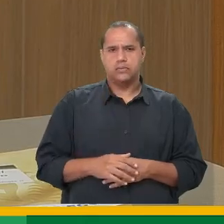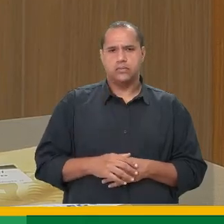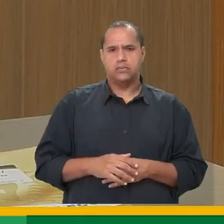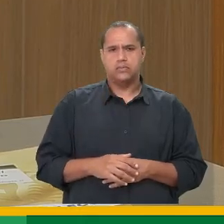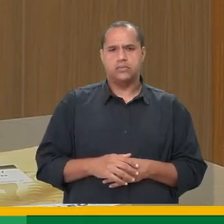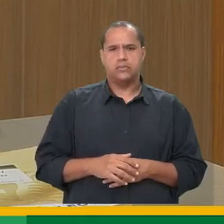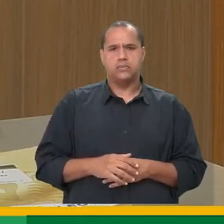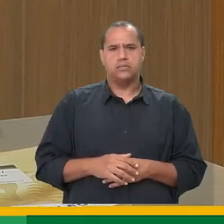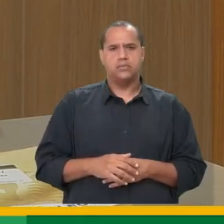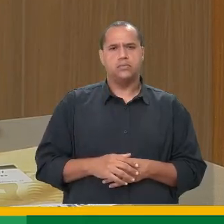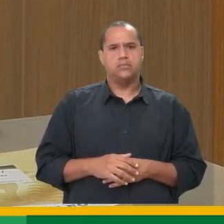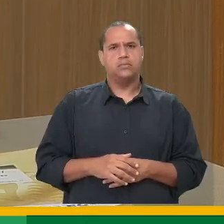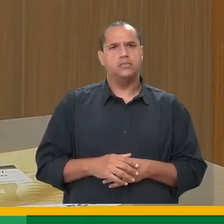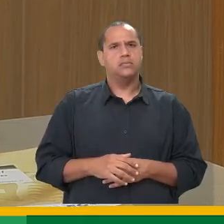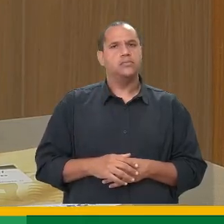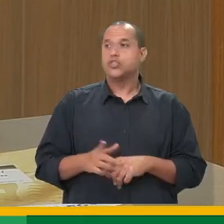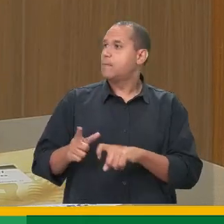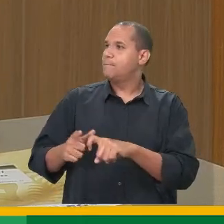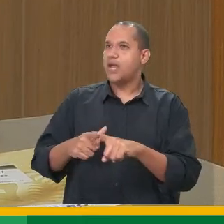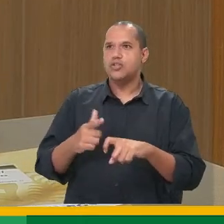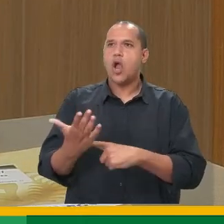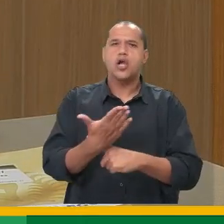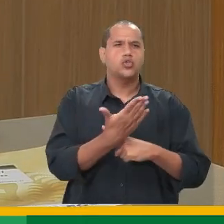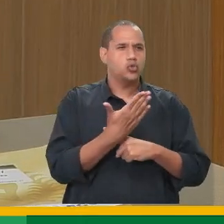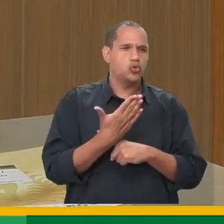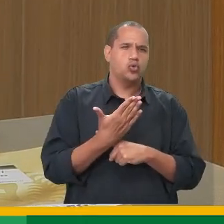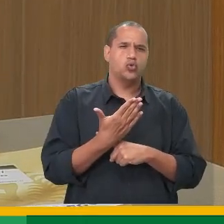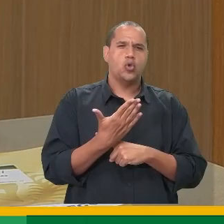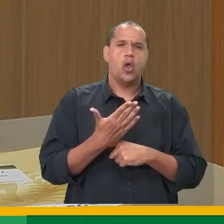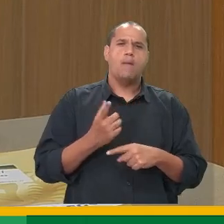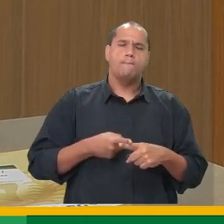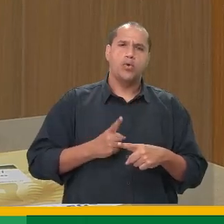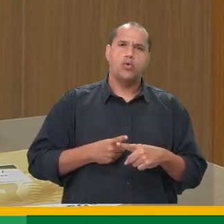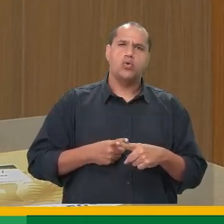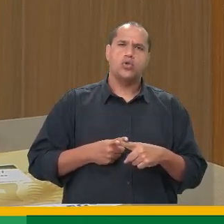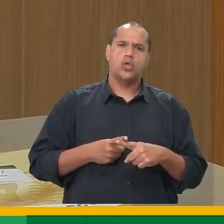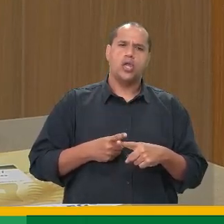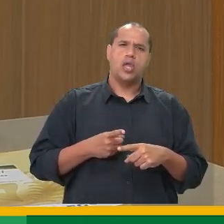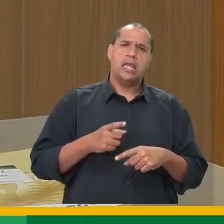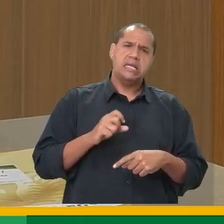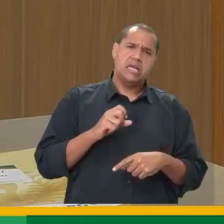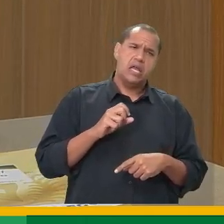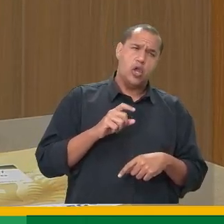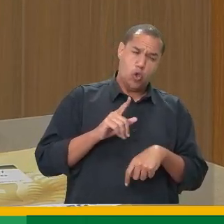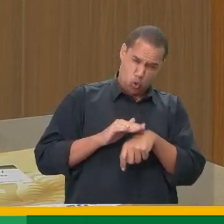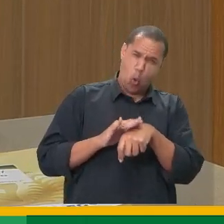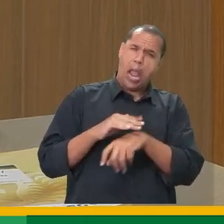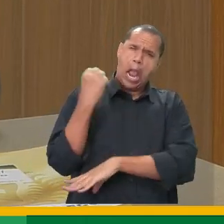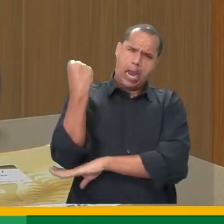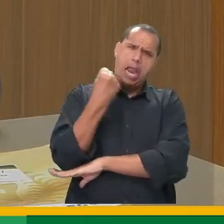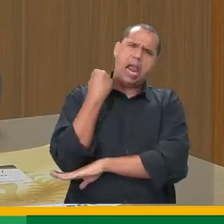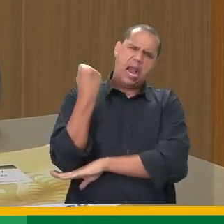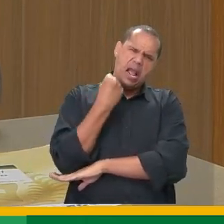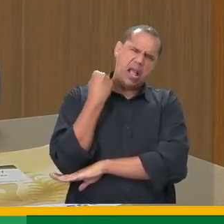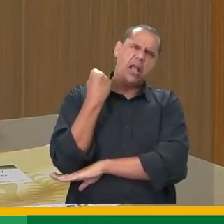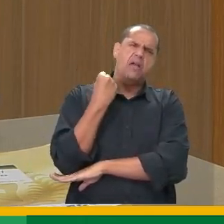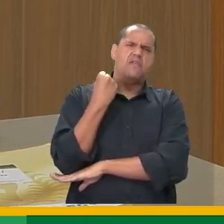eh cadê os médicos é uma doença que se ela não mata ela deixa alejado